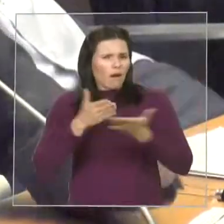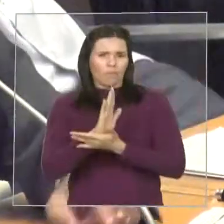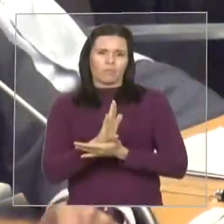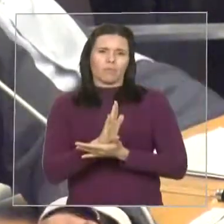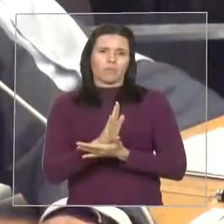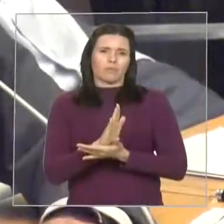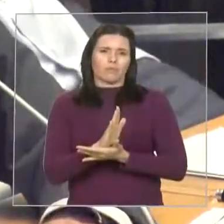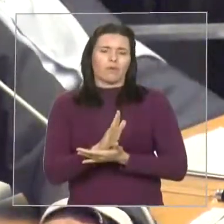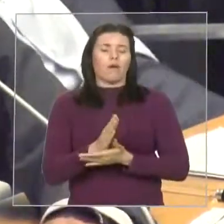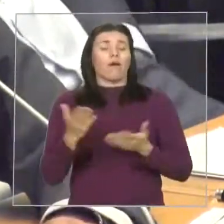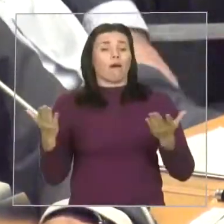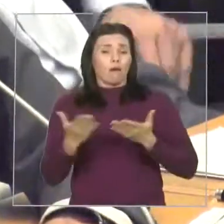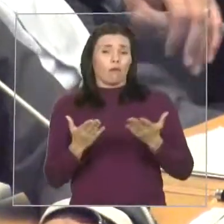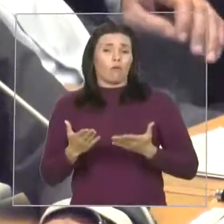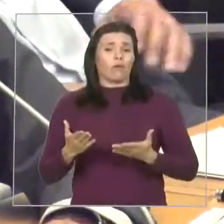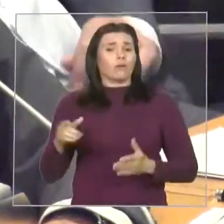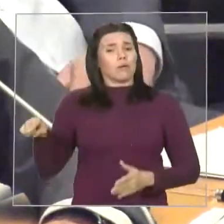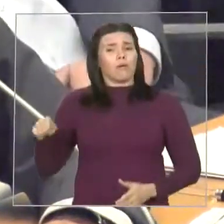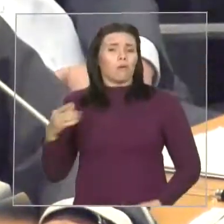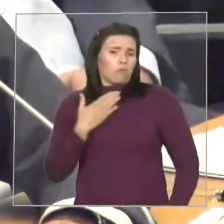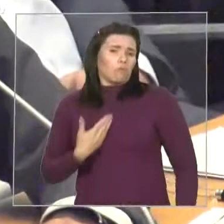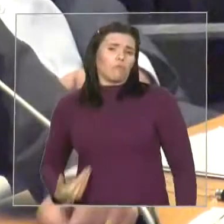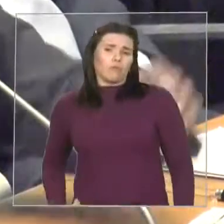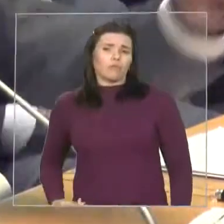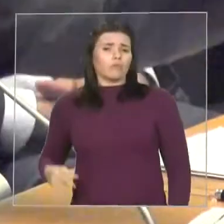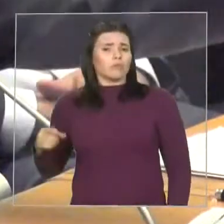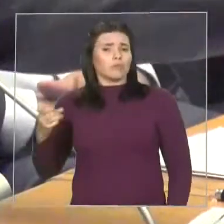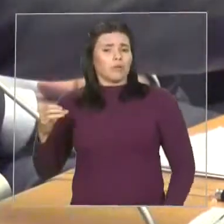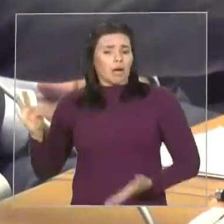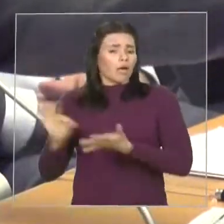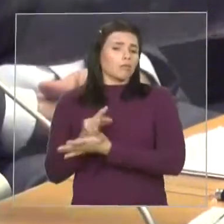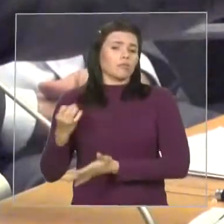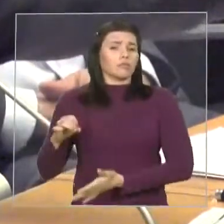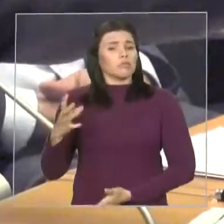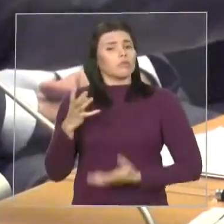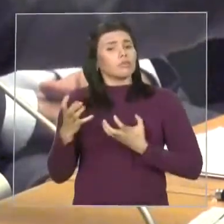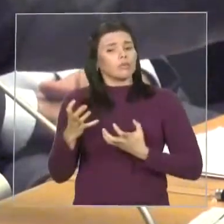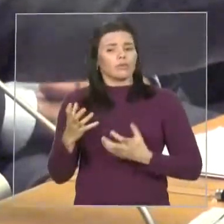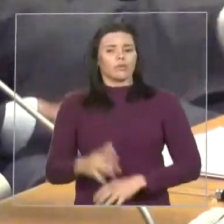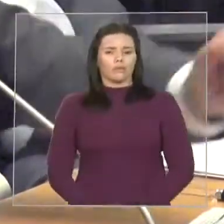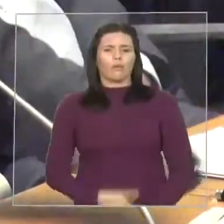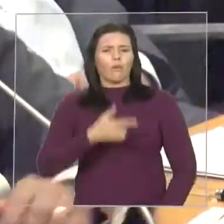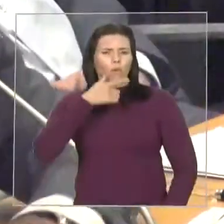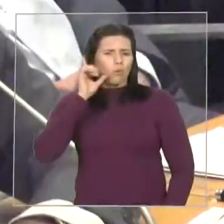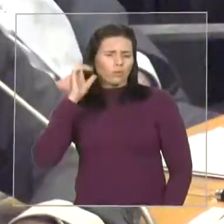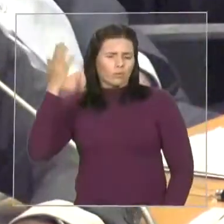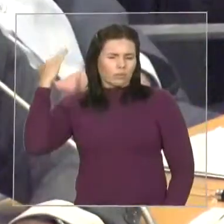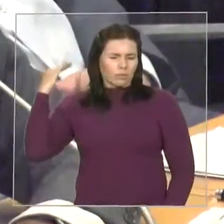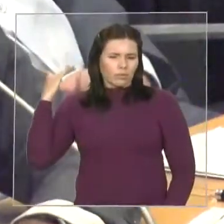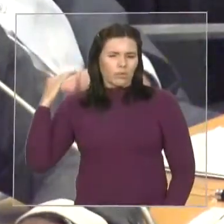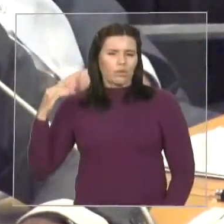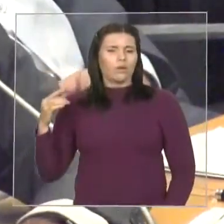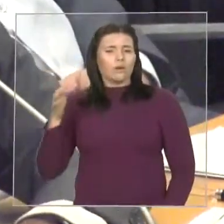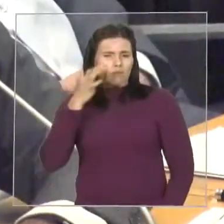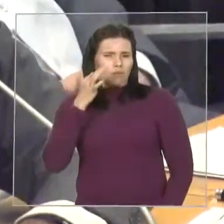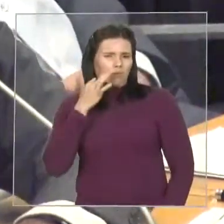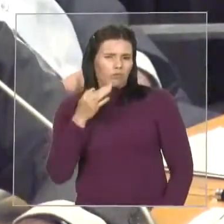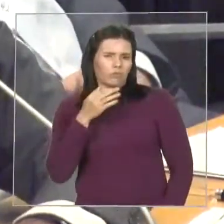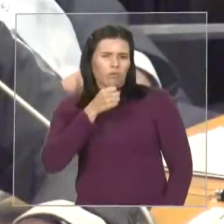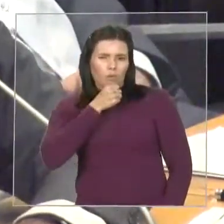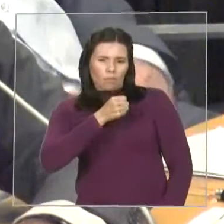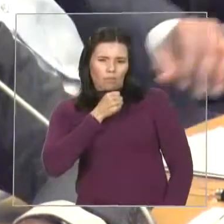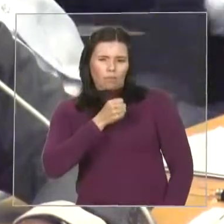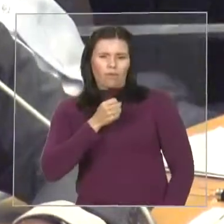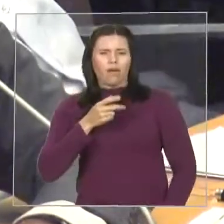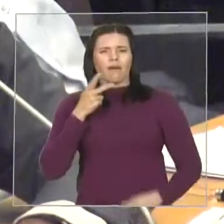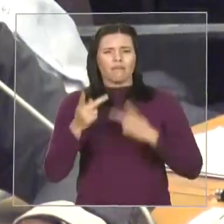vetar. E Vossa Excelência é muito feliz quando fala isso. Ainda ontem na TV Guará, uma entrevista do governador Flávio Dino, ele fala em taxar as